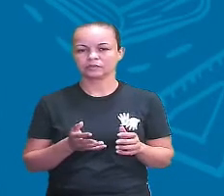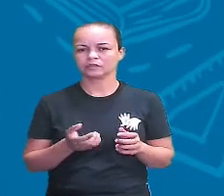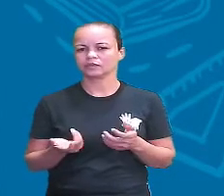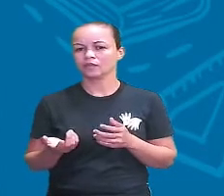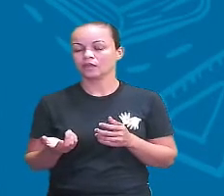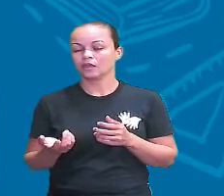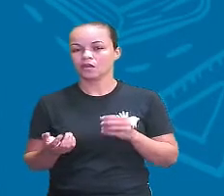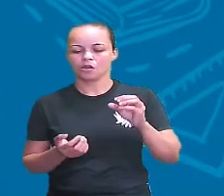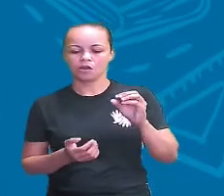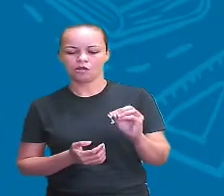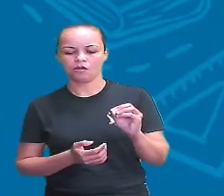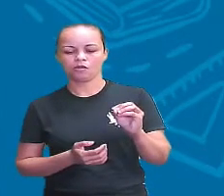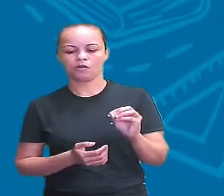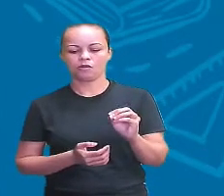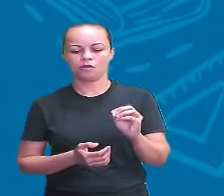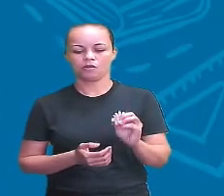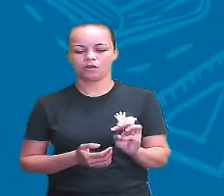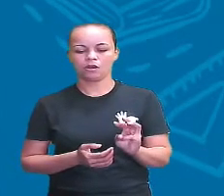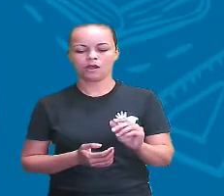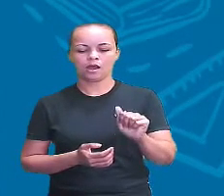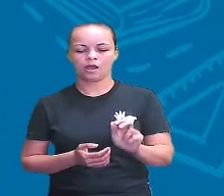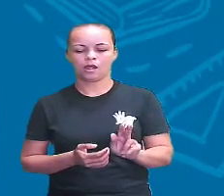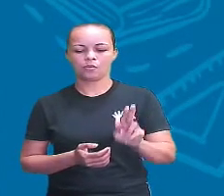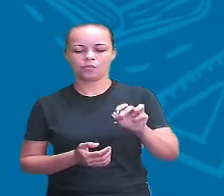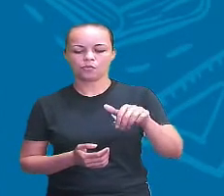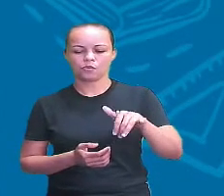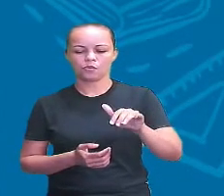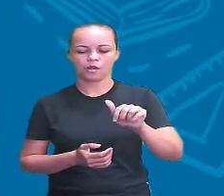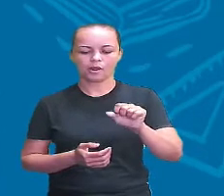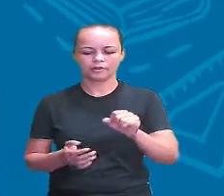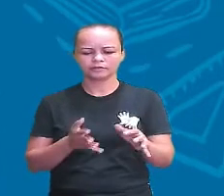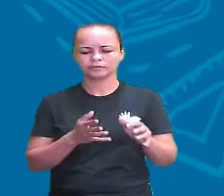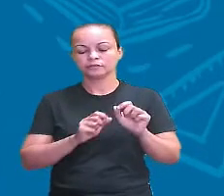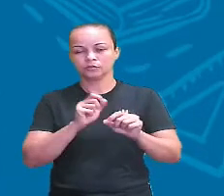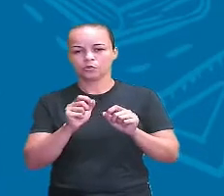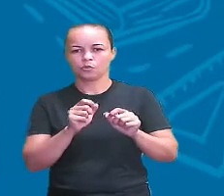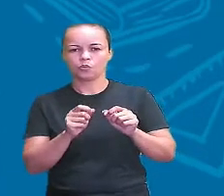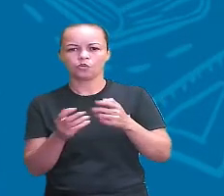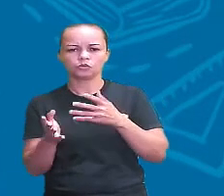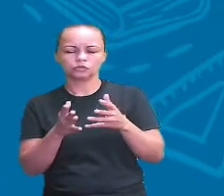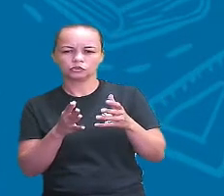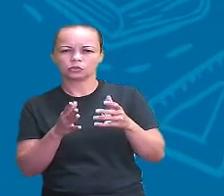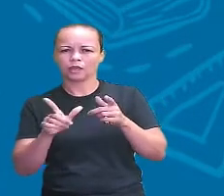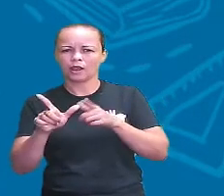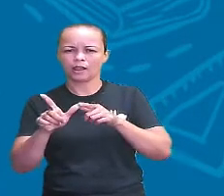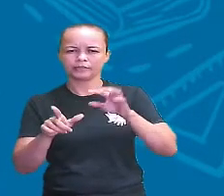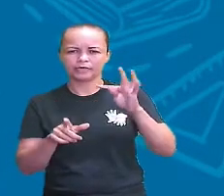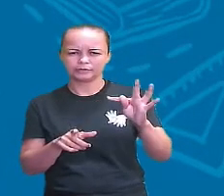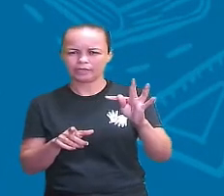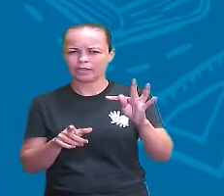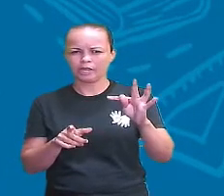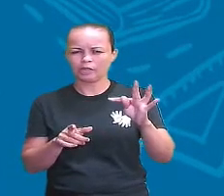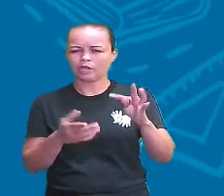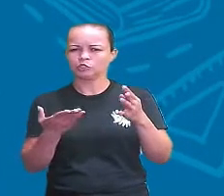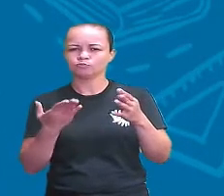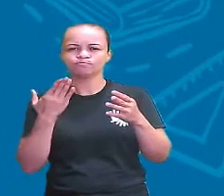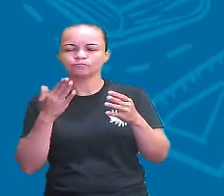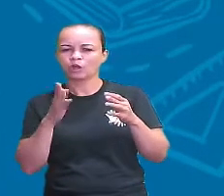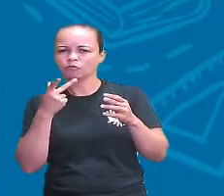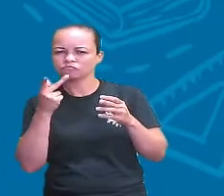never. A letra B, o som da letra T em often é mudo. A palavra normally é correspondente à